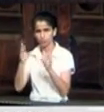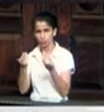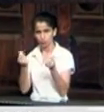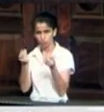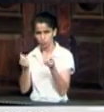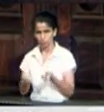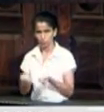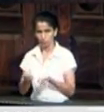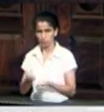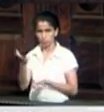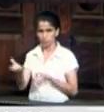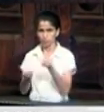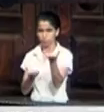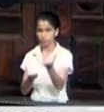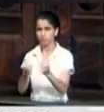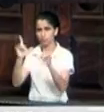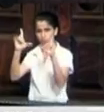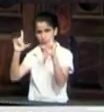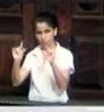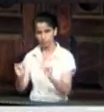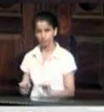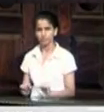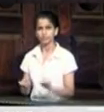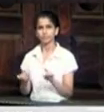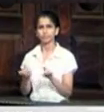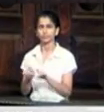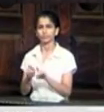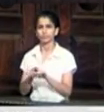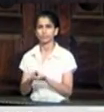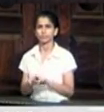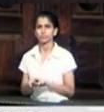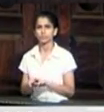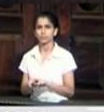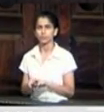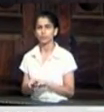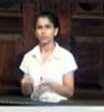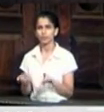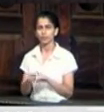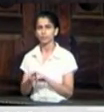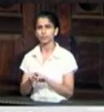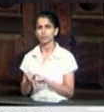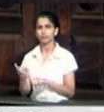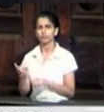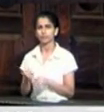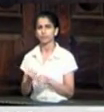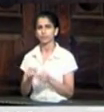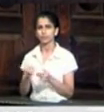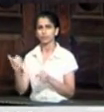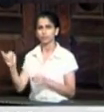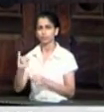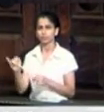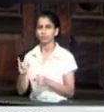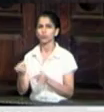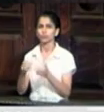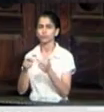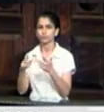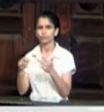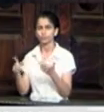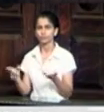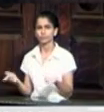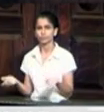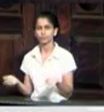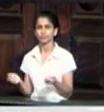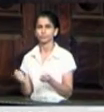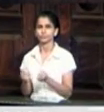despesa. E, inclusive, também nos encargos que são pagos